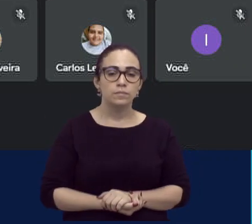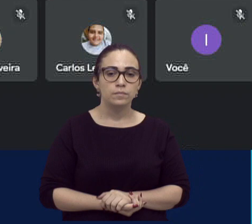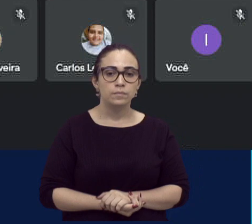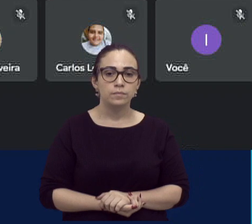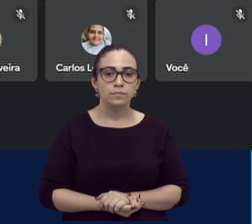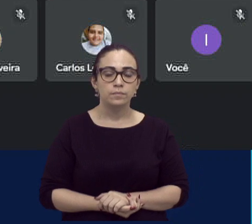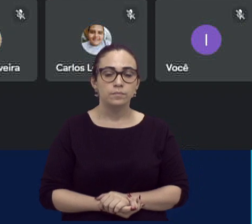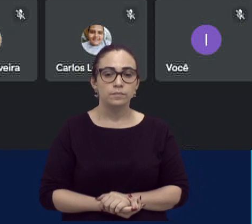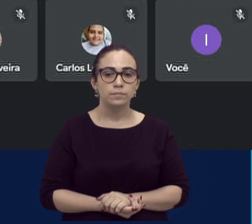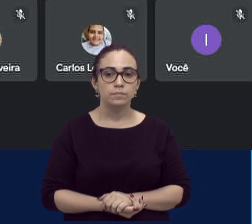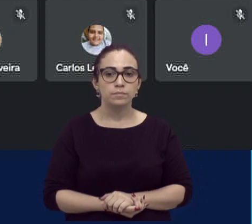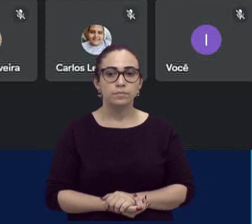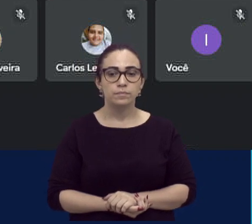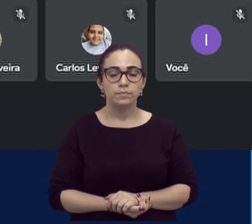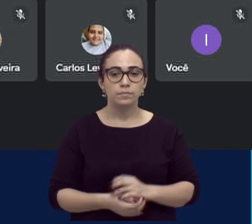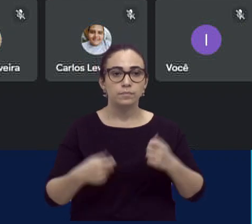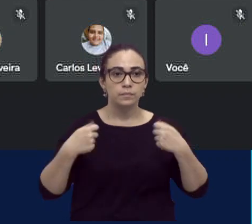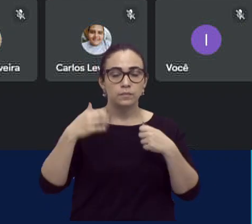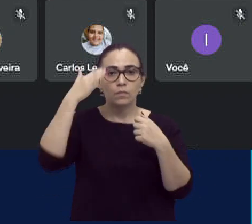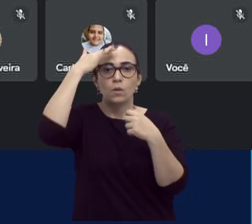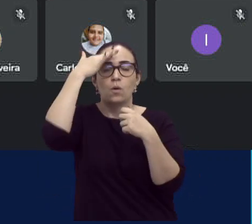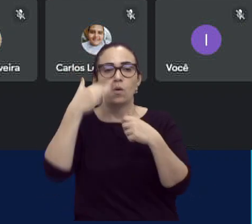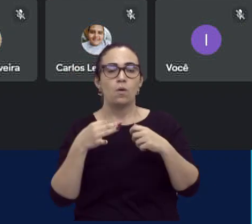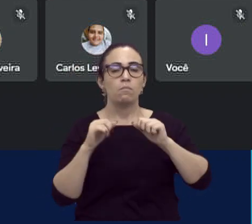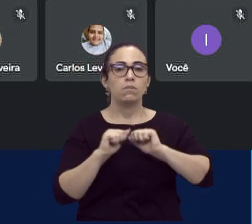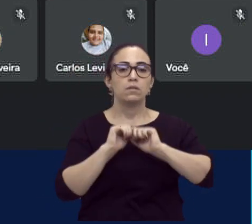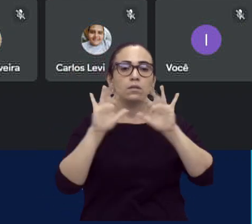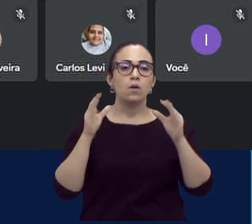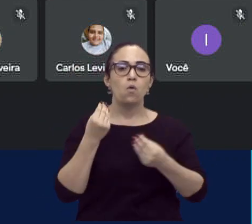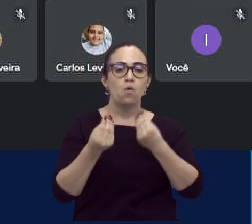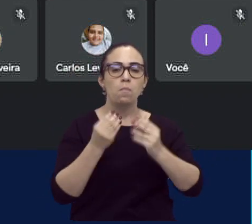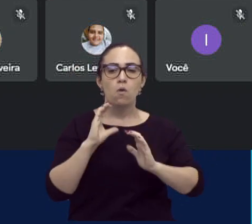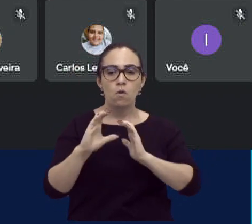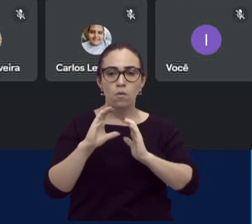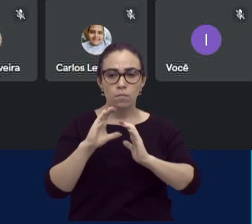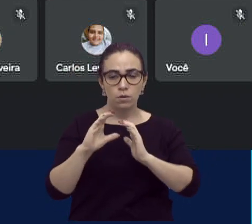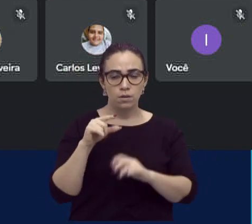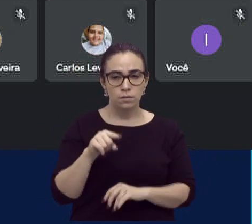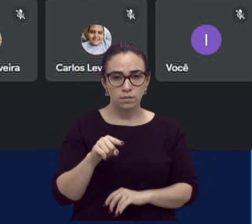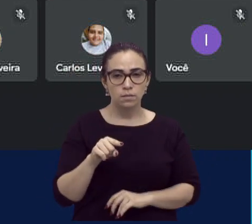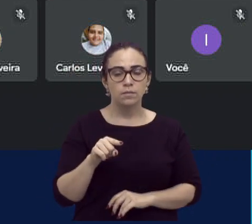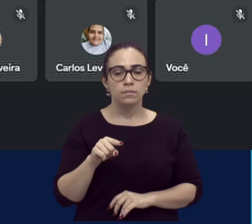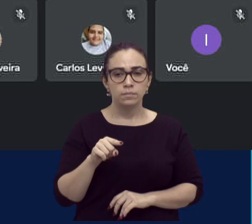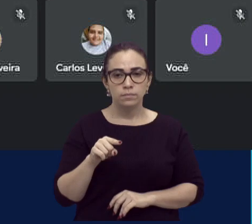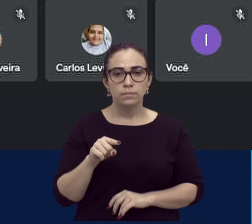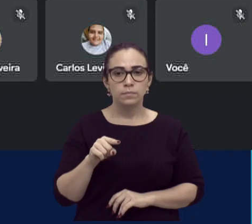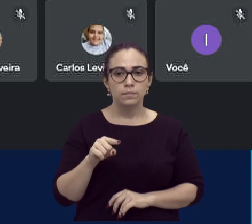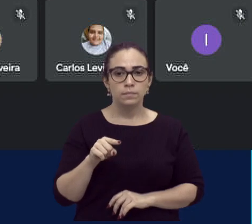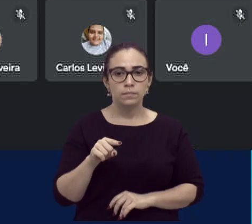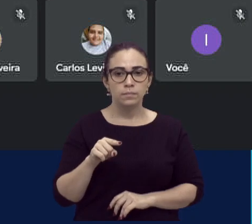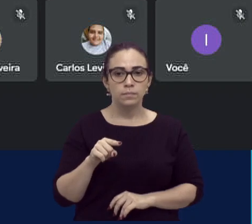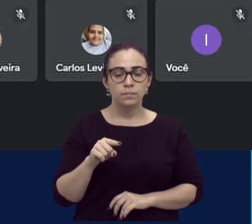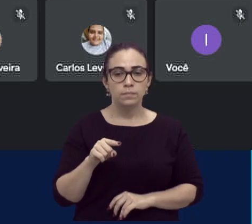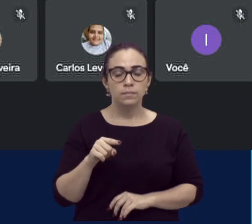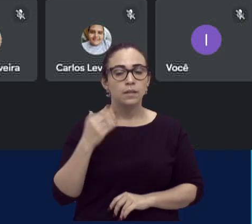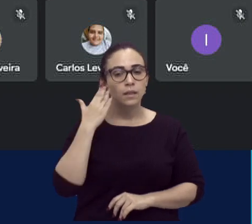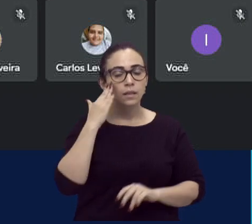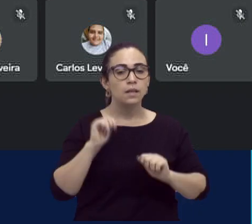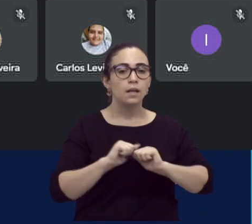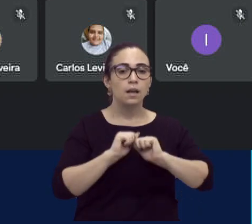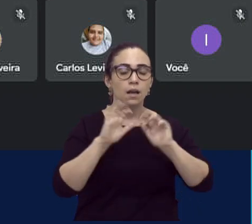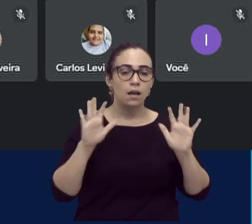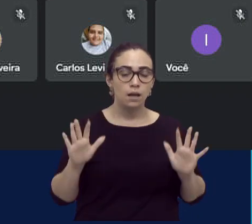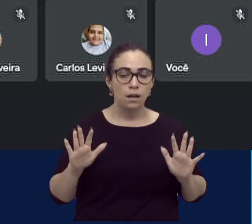Para a gente compreender comunicação não violenta, a gente também tem que compreender um